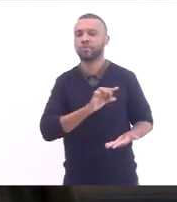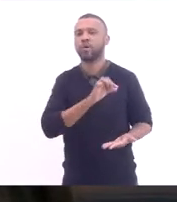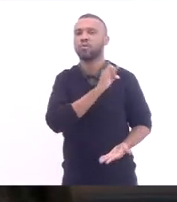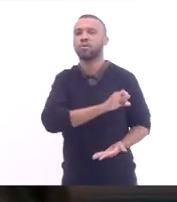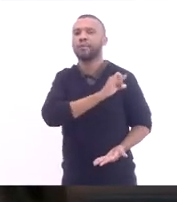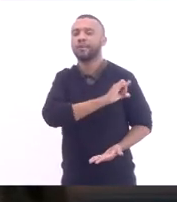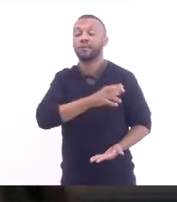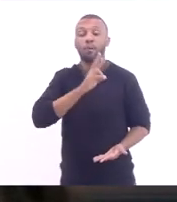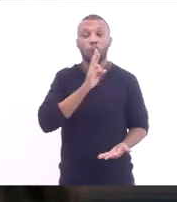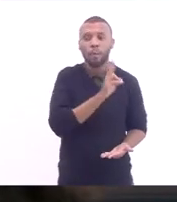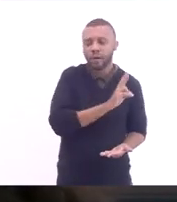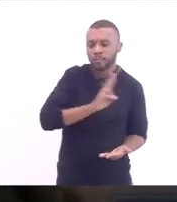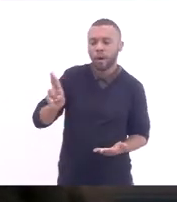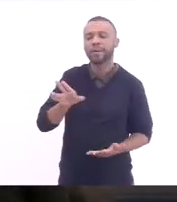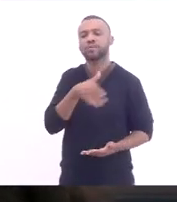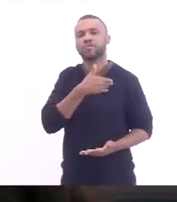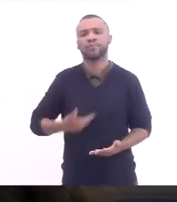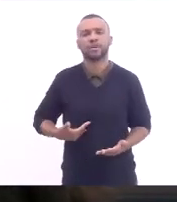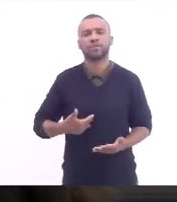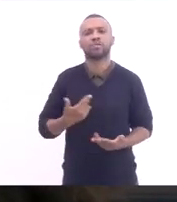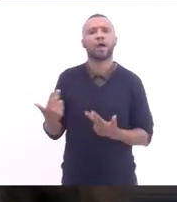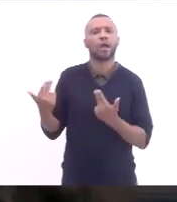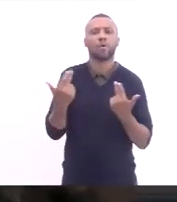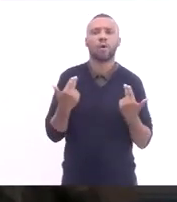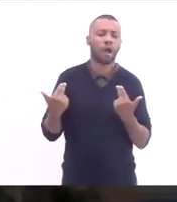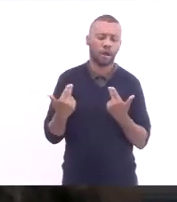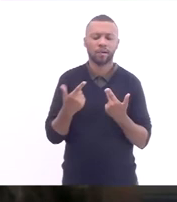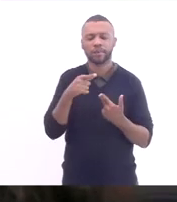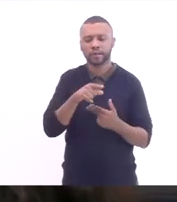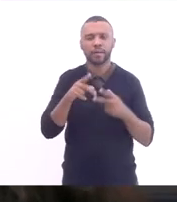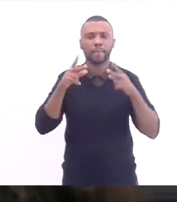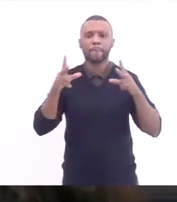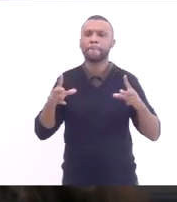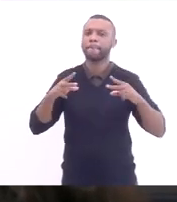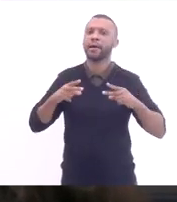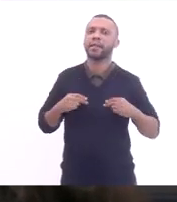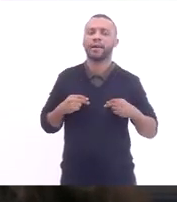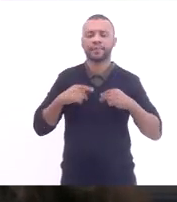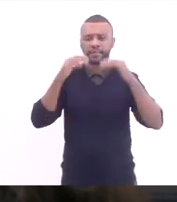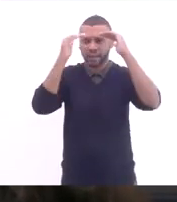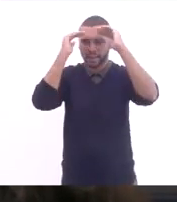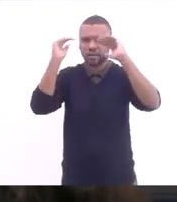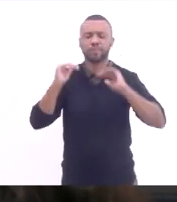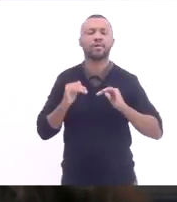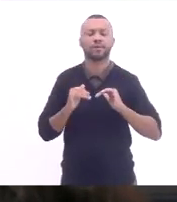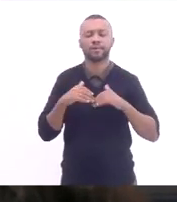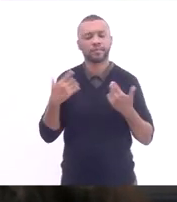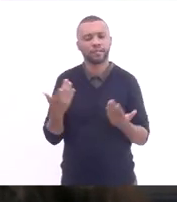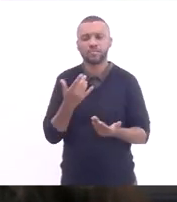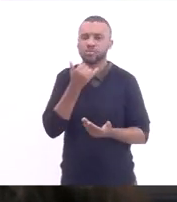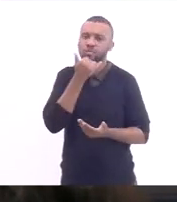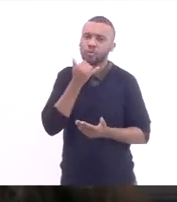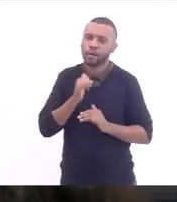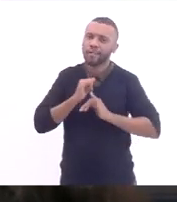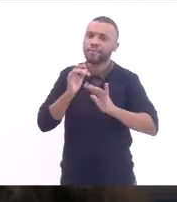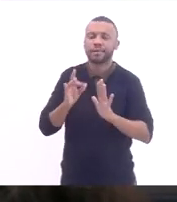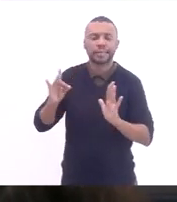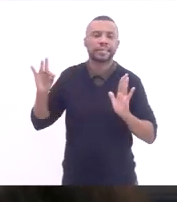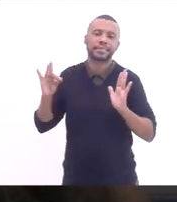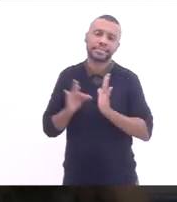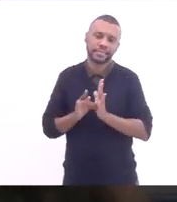parte do governo como deveria ter. Isso daqui merece respeito. Então, eu, sinceramente,